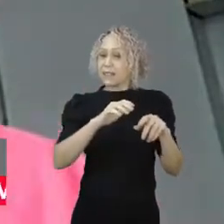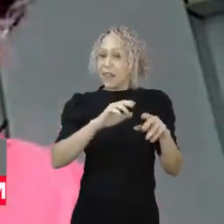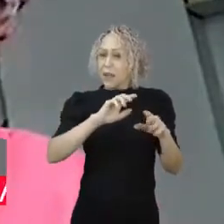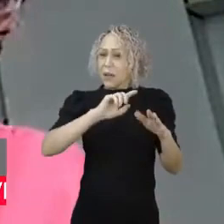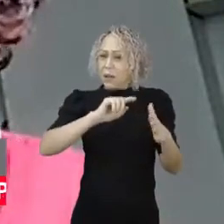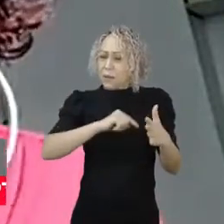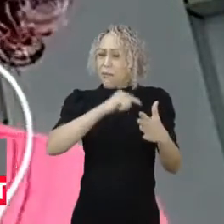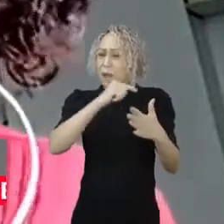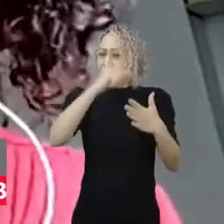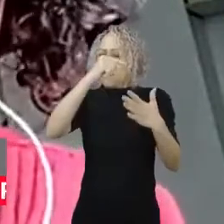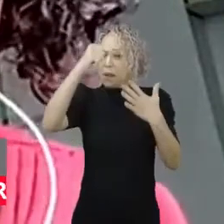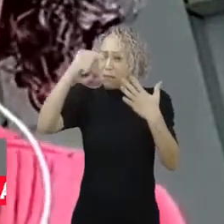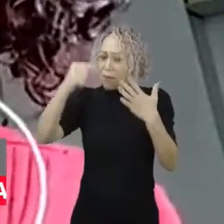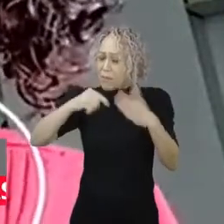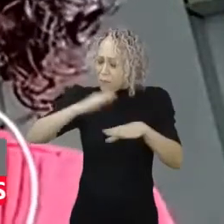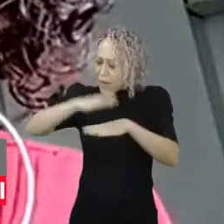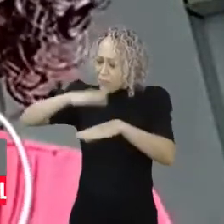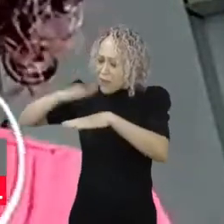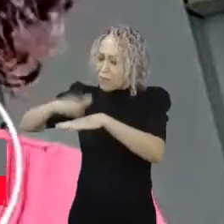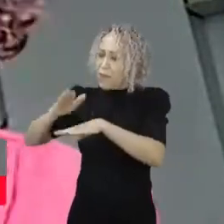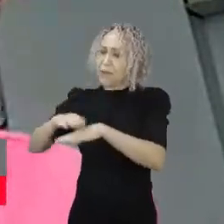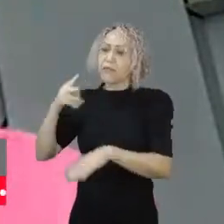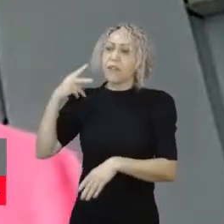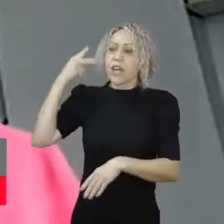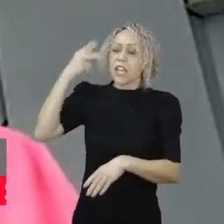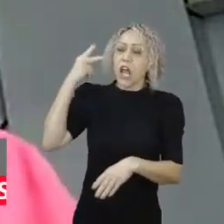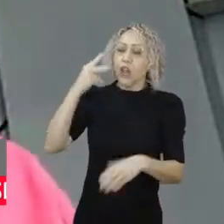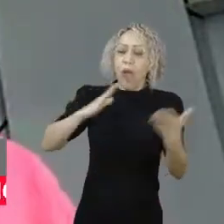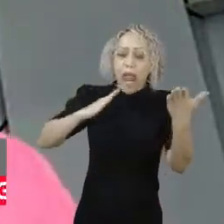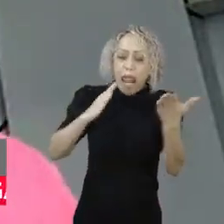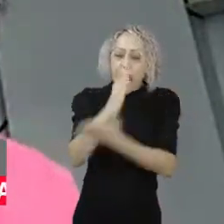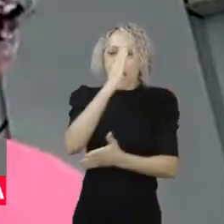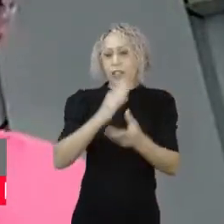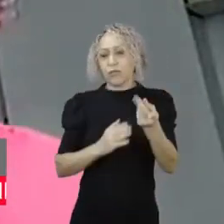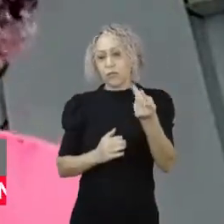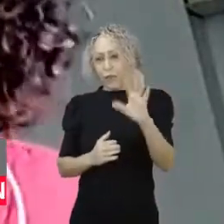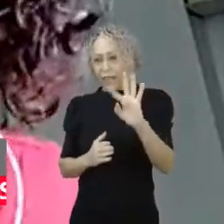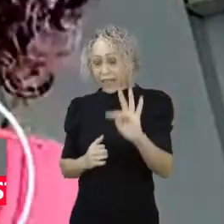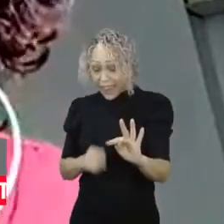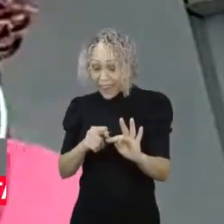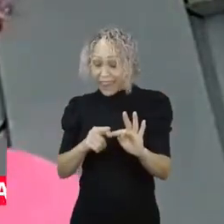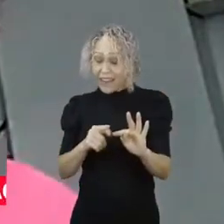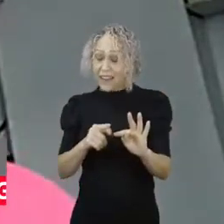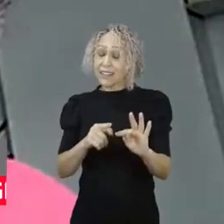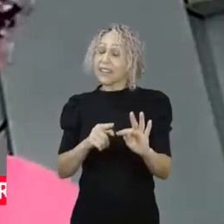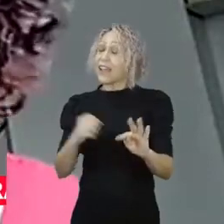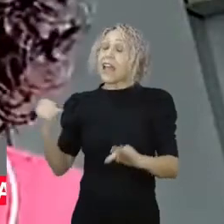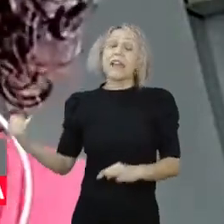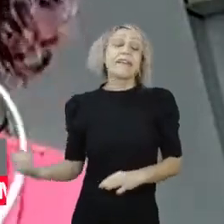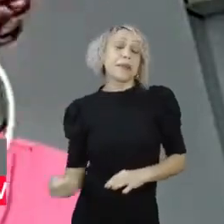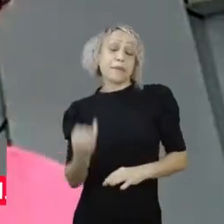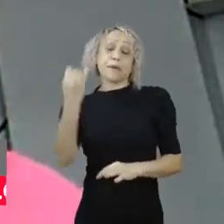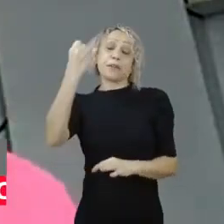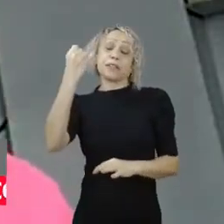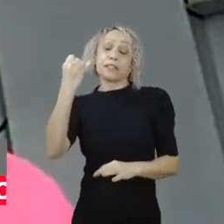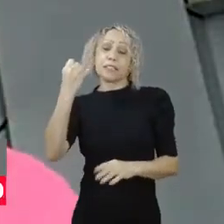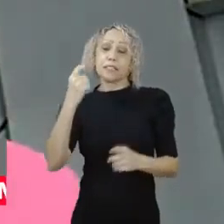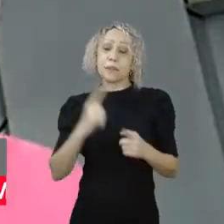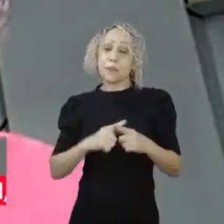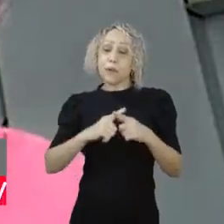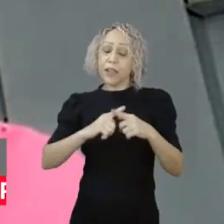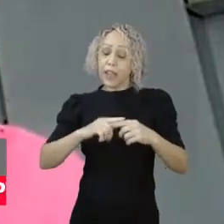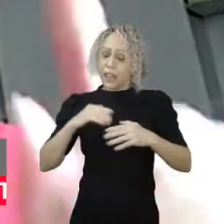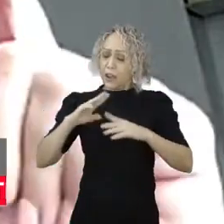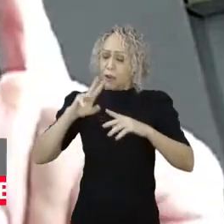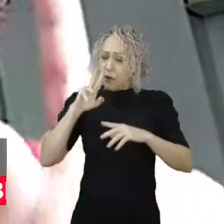gente mostrar enquanto dirigente, certo? Que nós realmente estamos preocupados e queremos ajudar